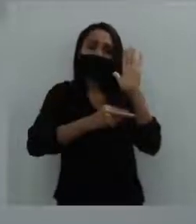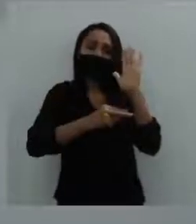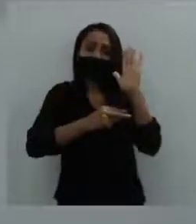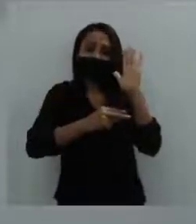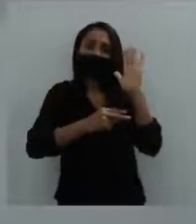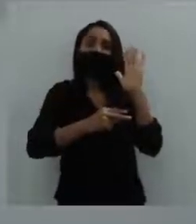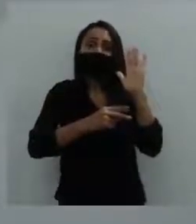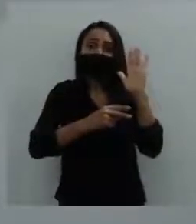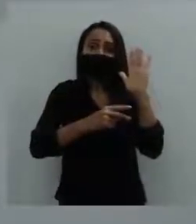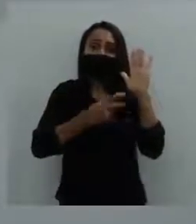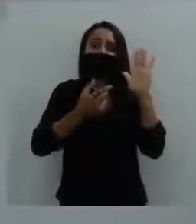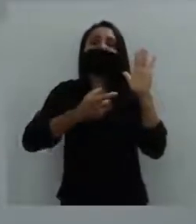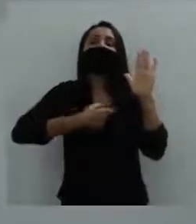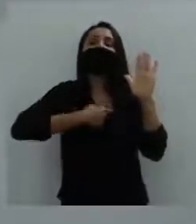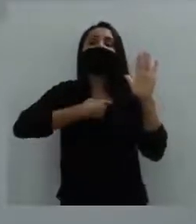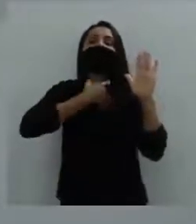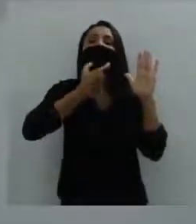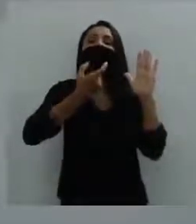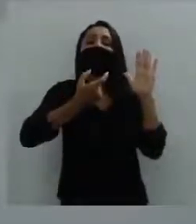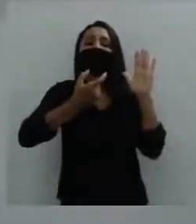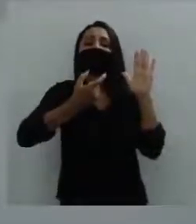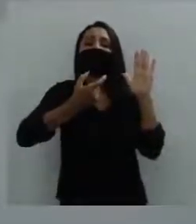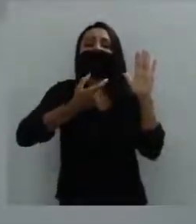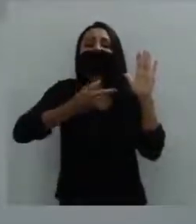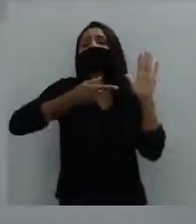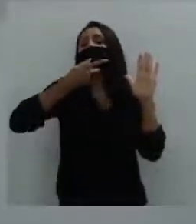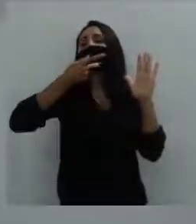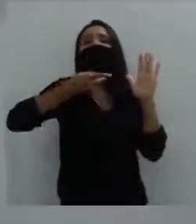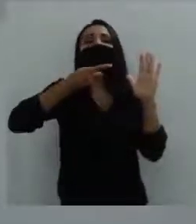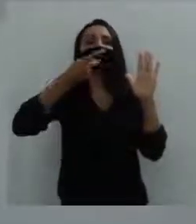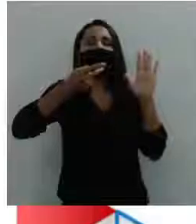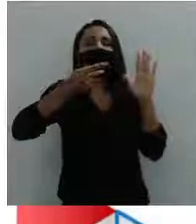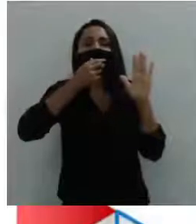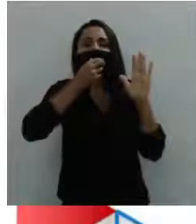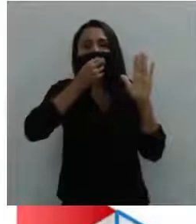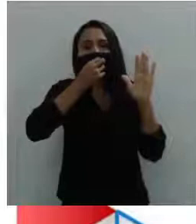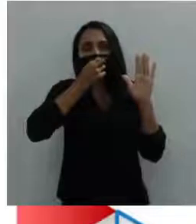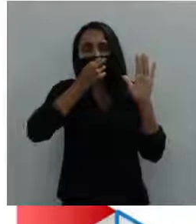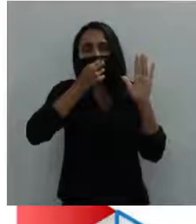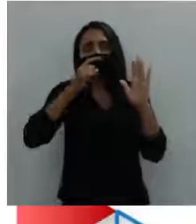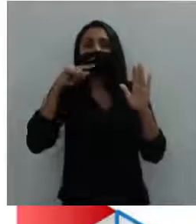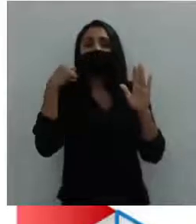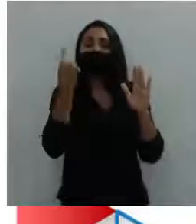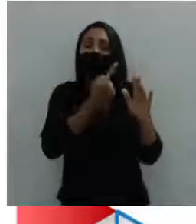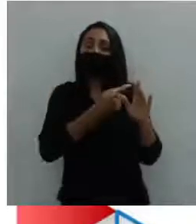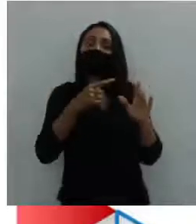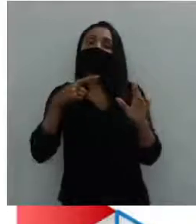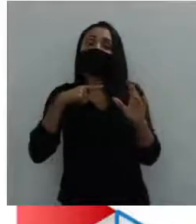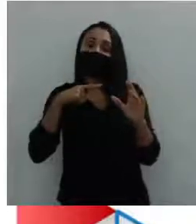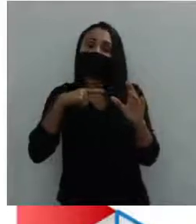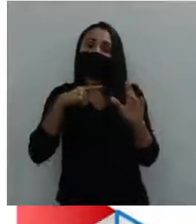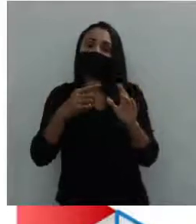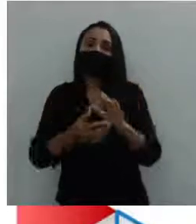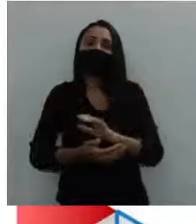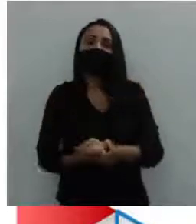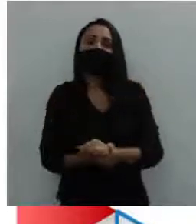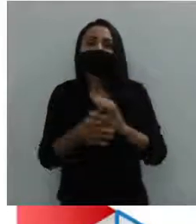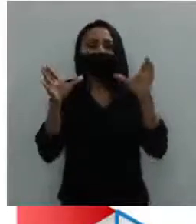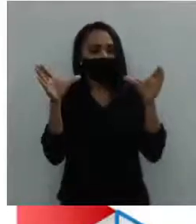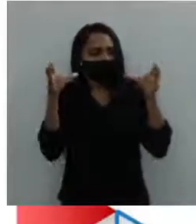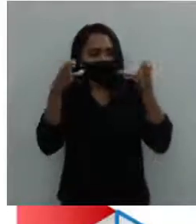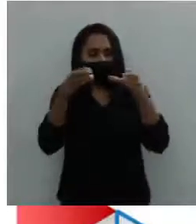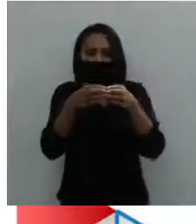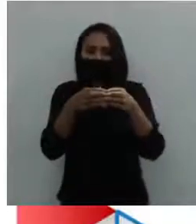voz alta. E ainda trago para vocês essa questão. Olhando para a tela, nós temos. E nesse